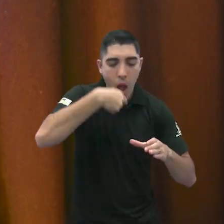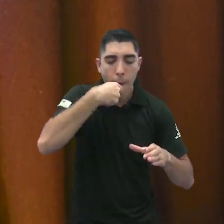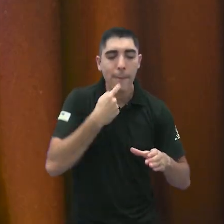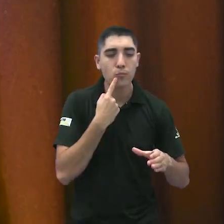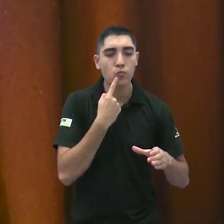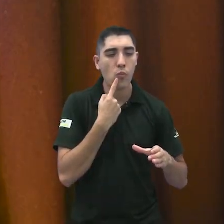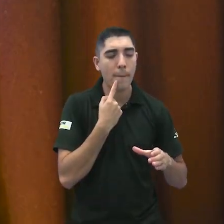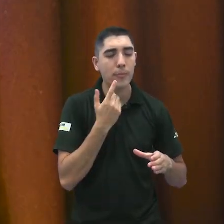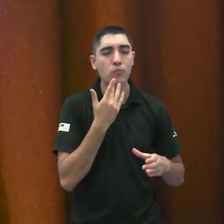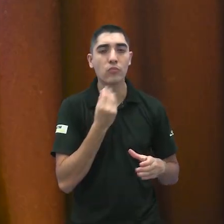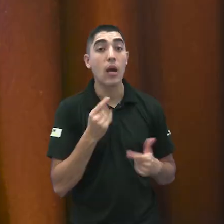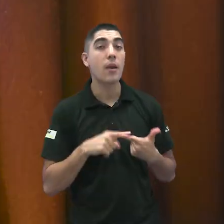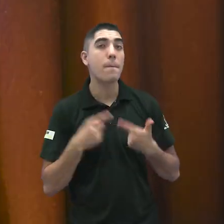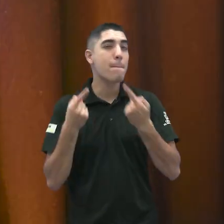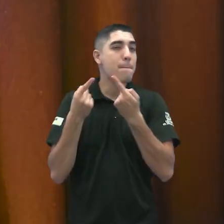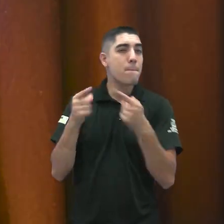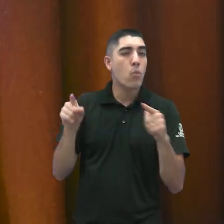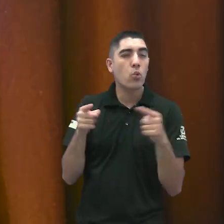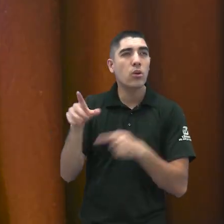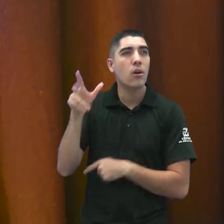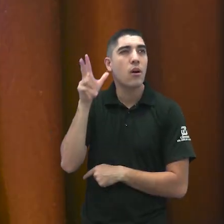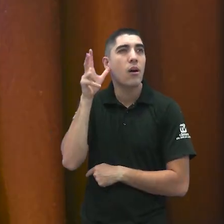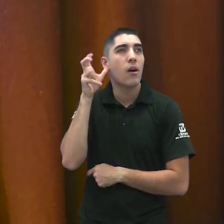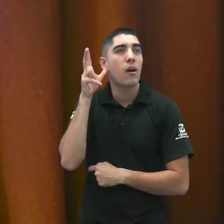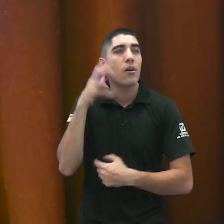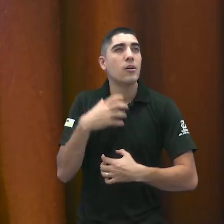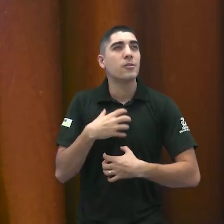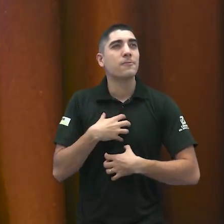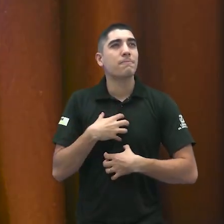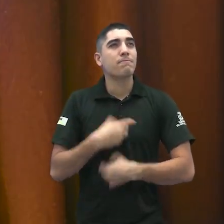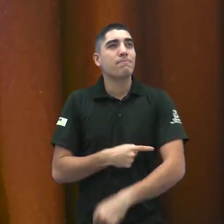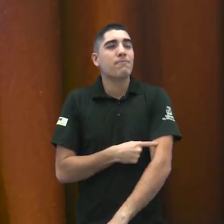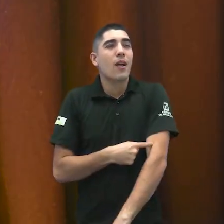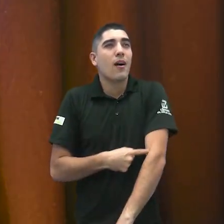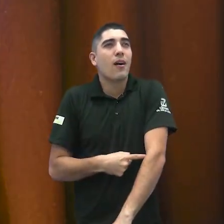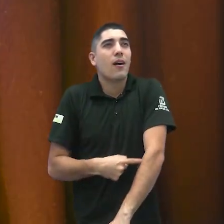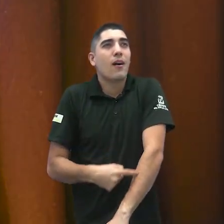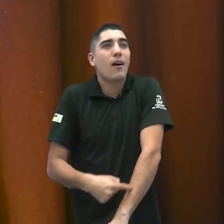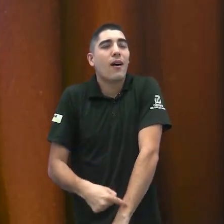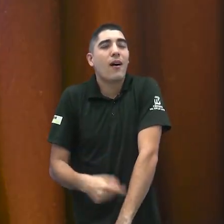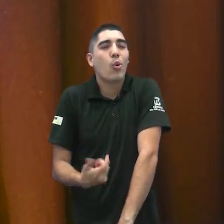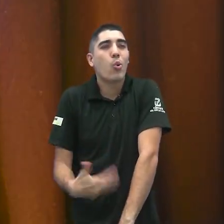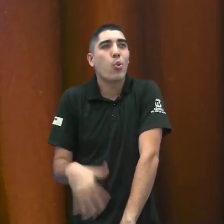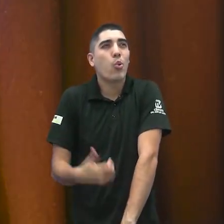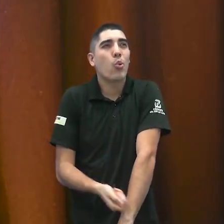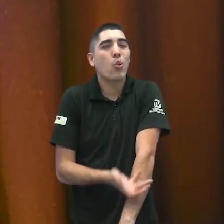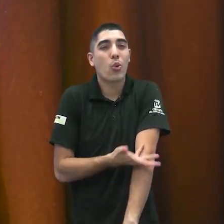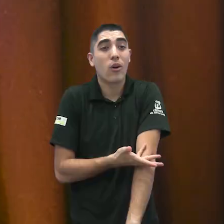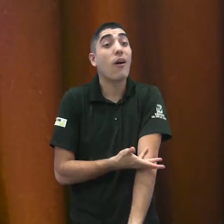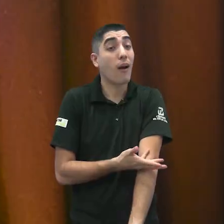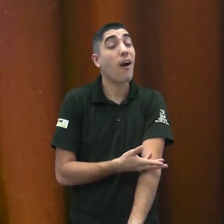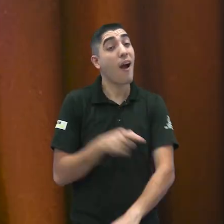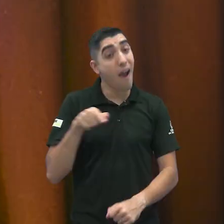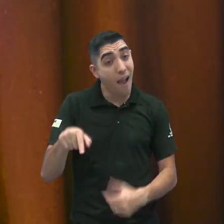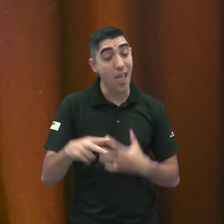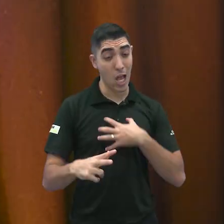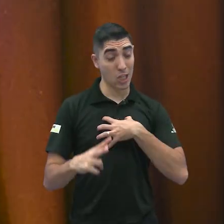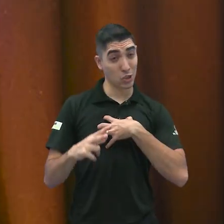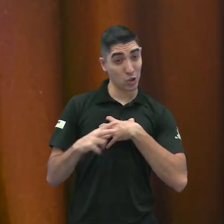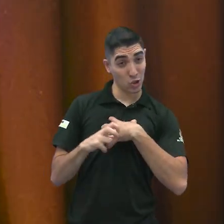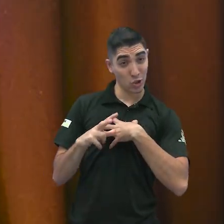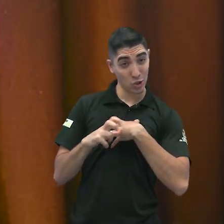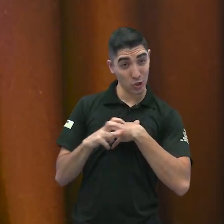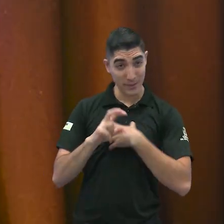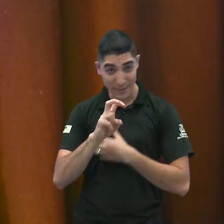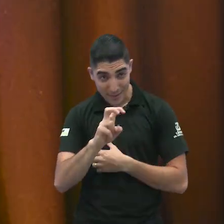comida, que ouve uma música, ela consegue se arrepiar, ela sente a música com muito mais intensidade. Então, tudo que está relacionado aos 5